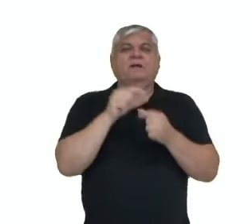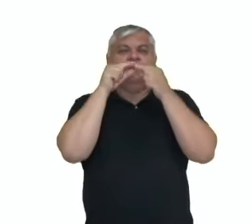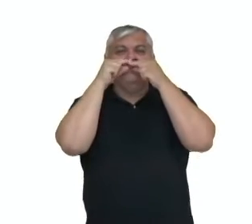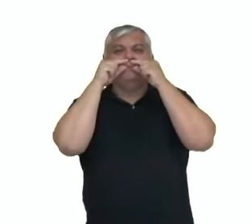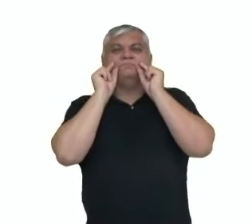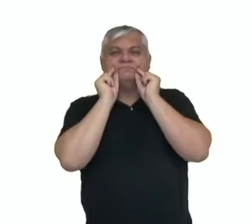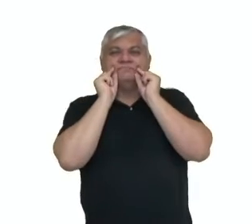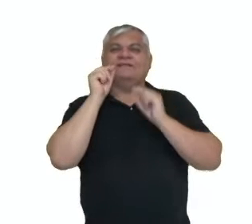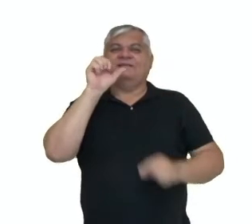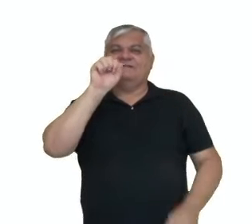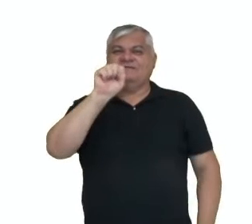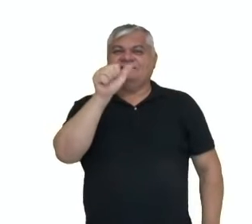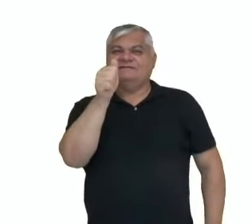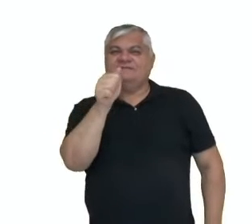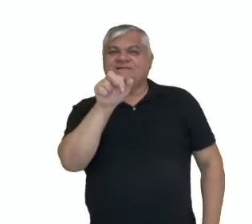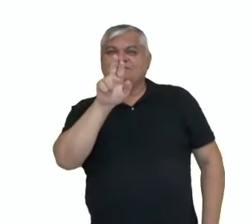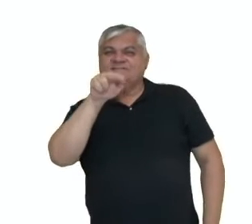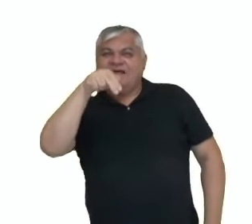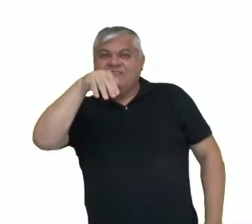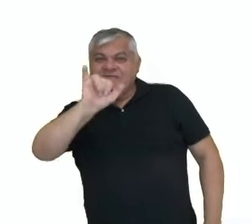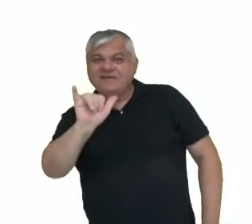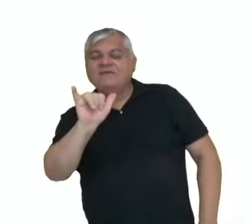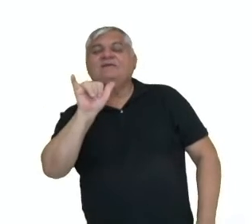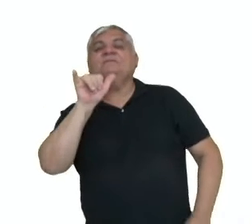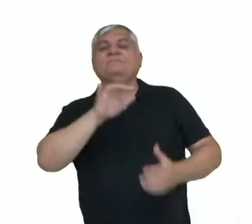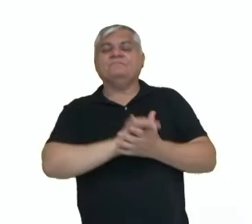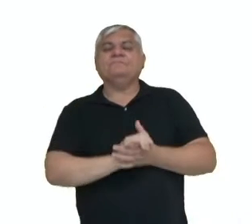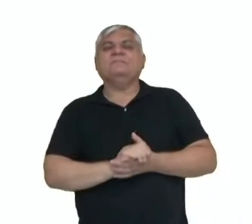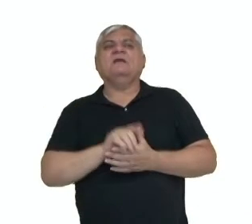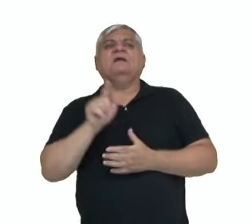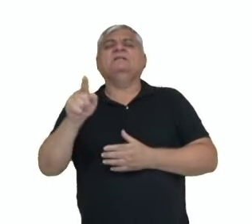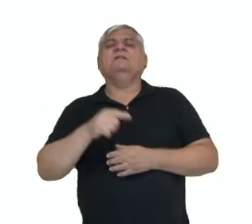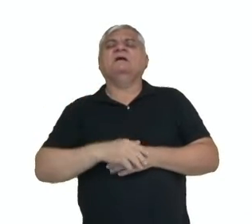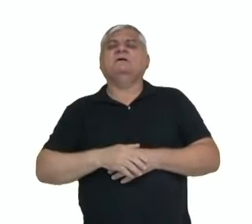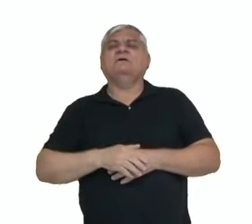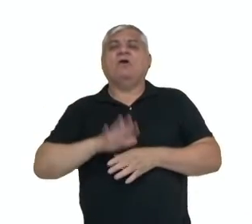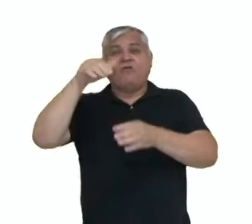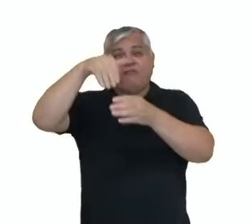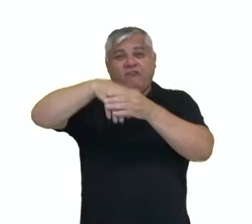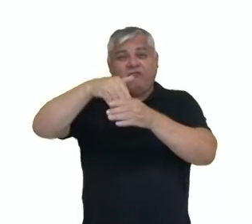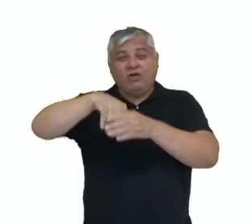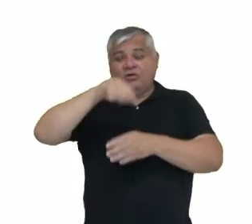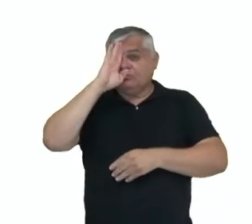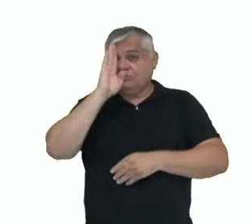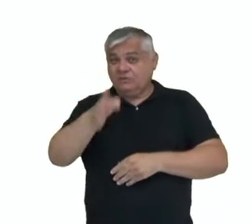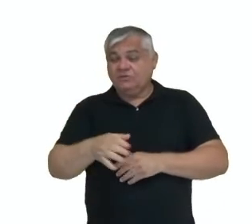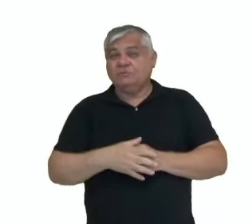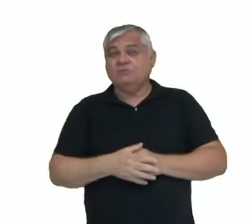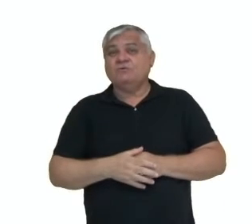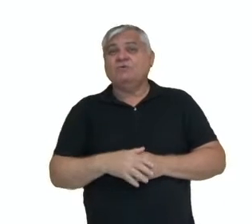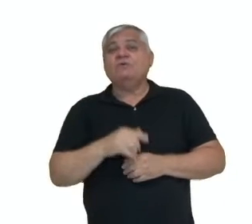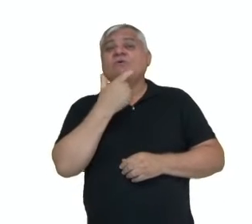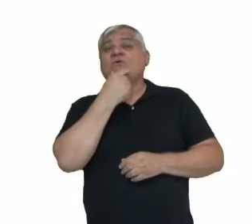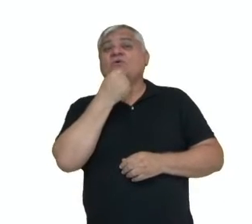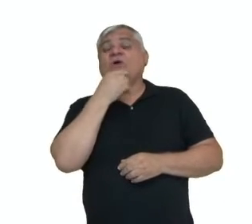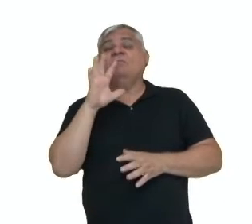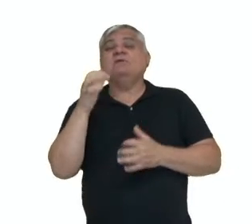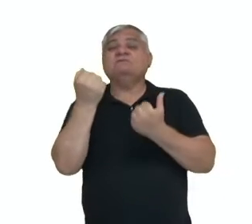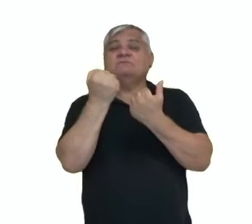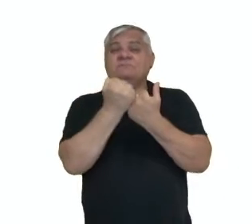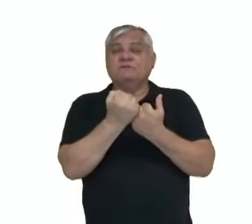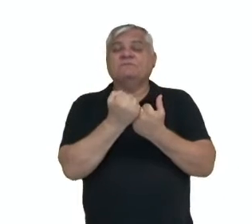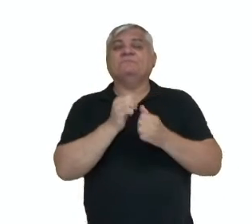Sarney. Então, após a frustração do movimento das diretas já e da morte precoce do Tancredo Neves, assumiu a presidência José